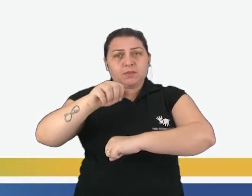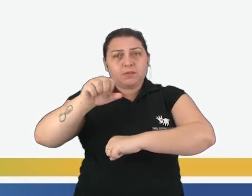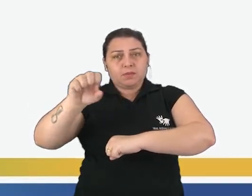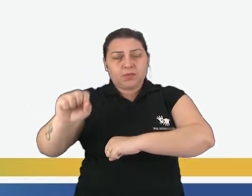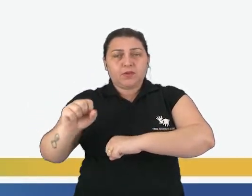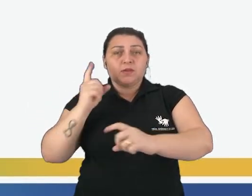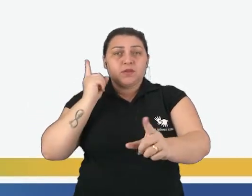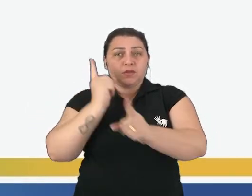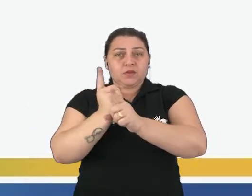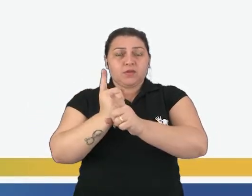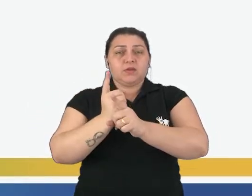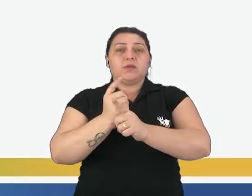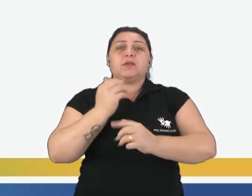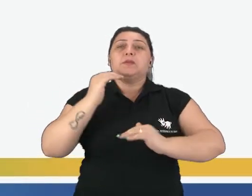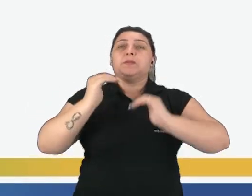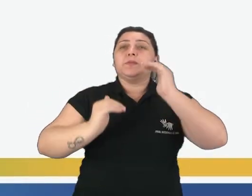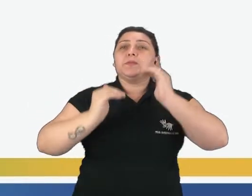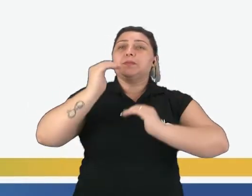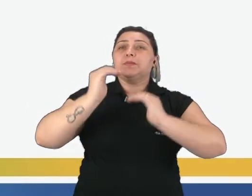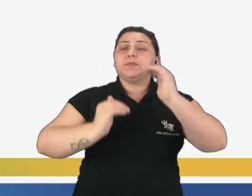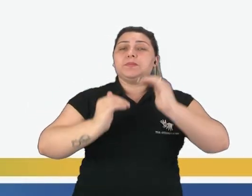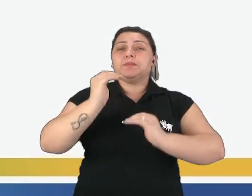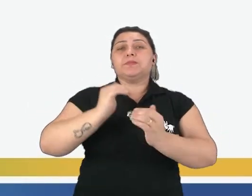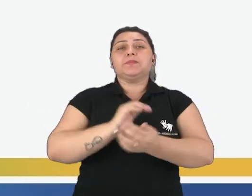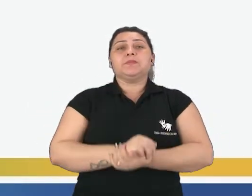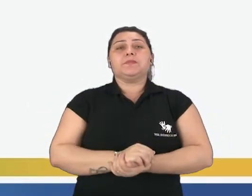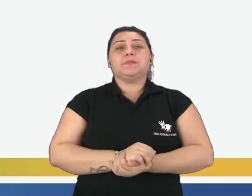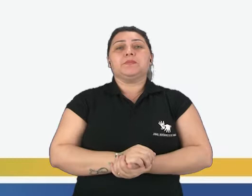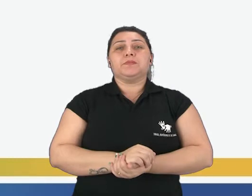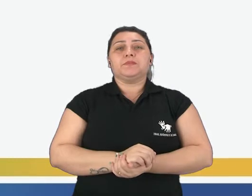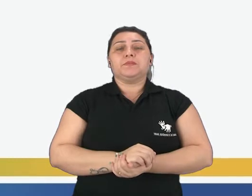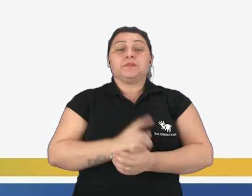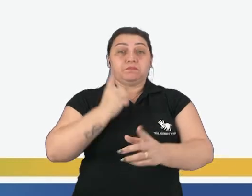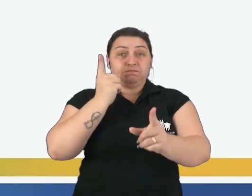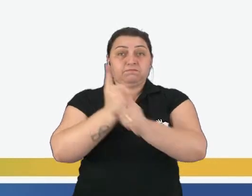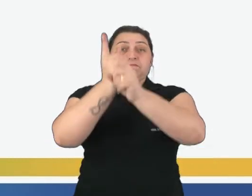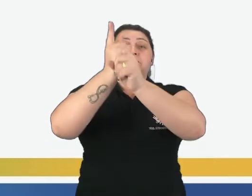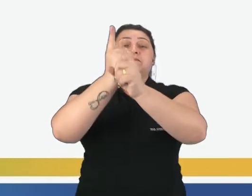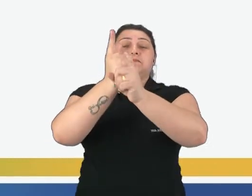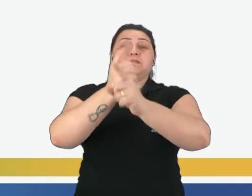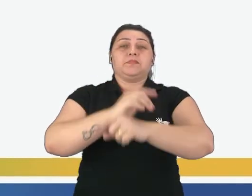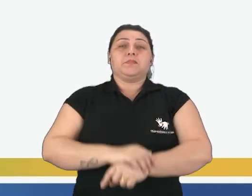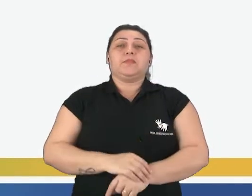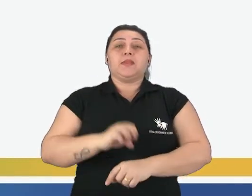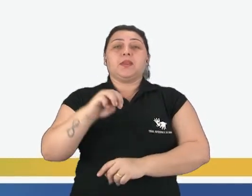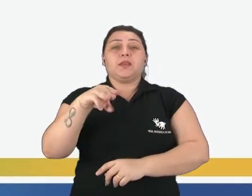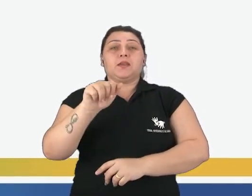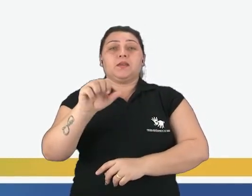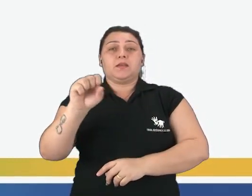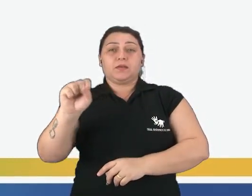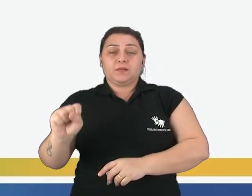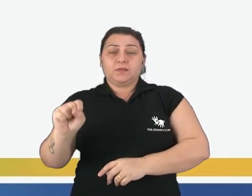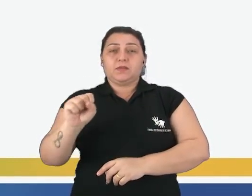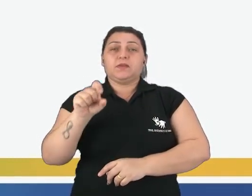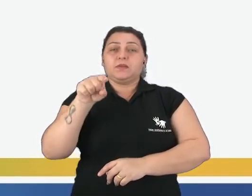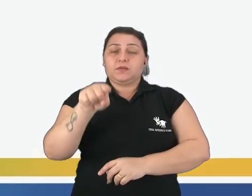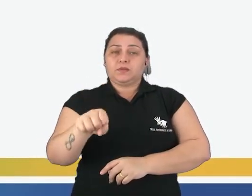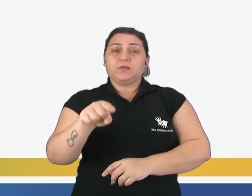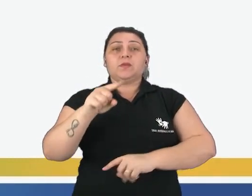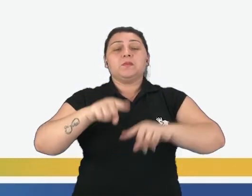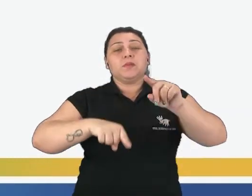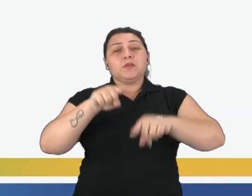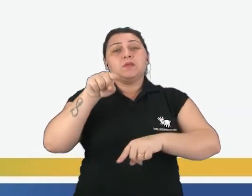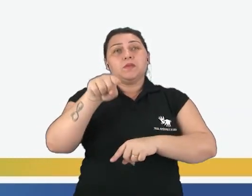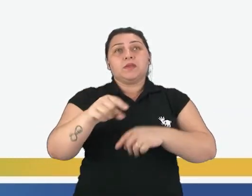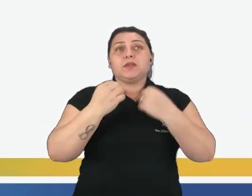você encontrasse o equilíbrio entre eles, você descobriria, né, ali a massa do objeto que